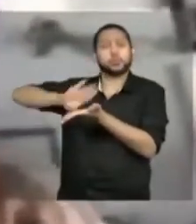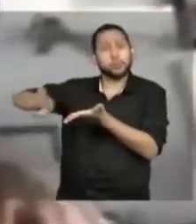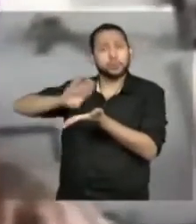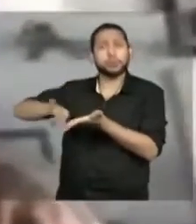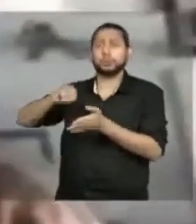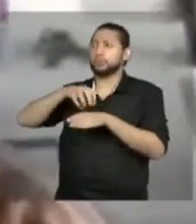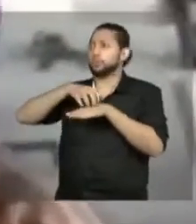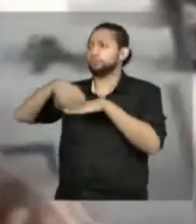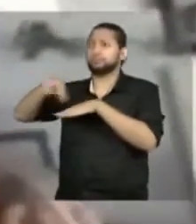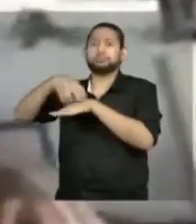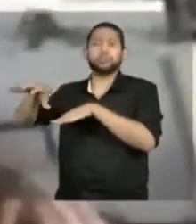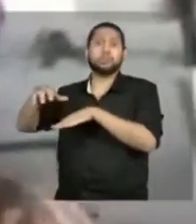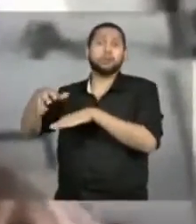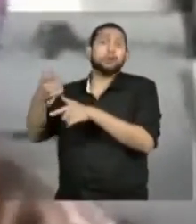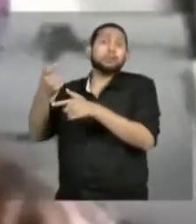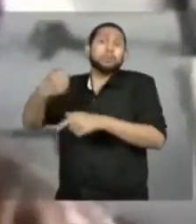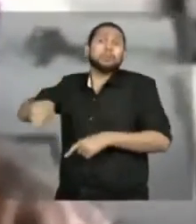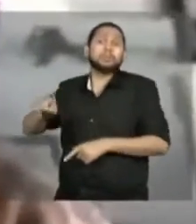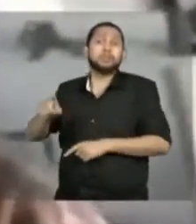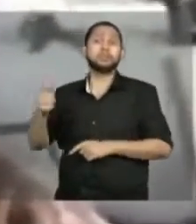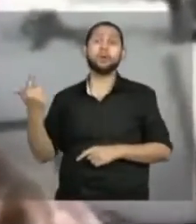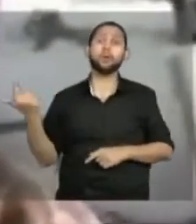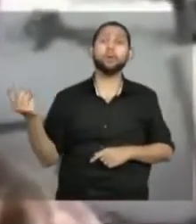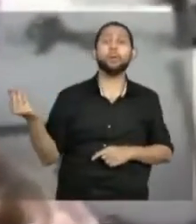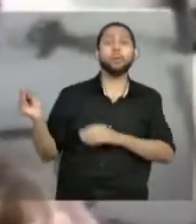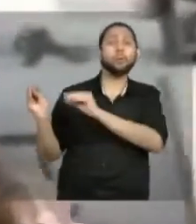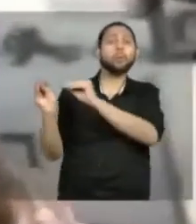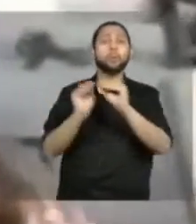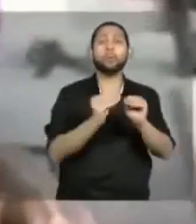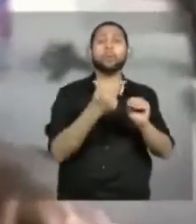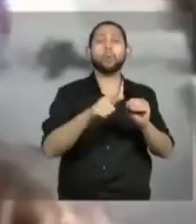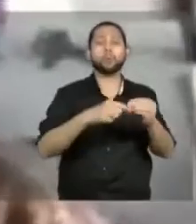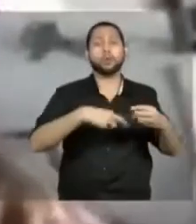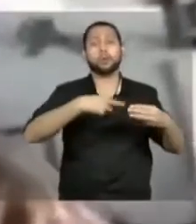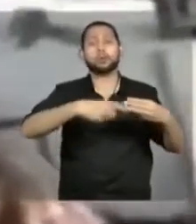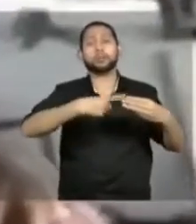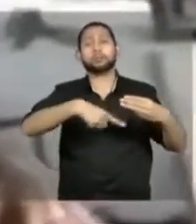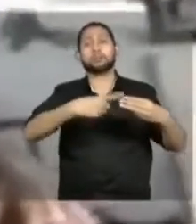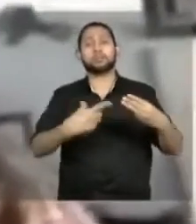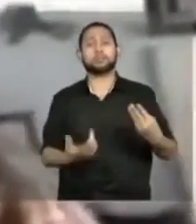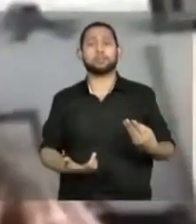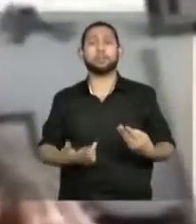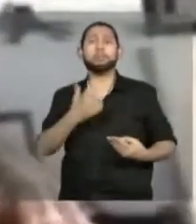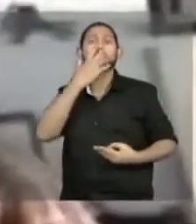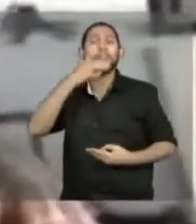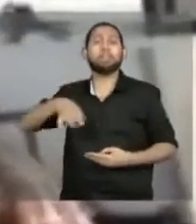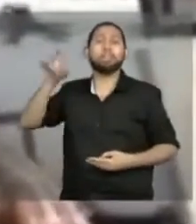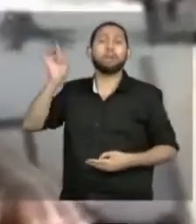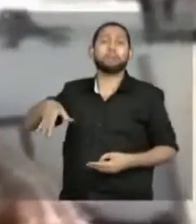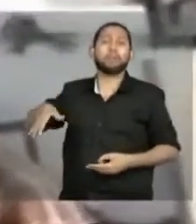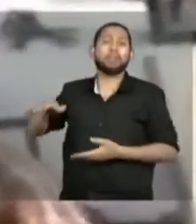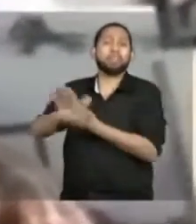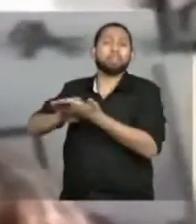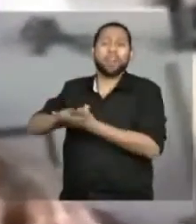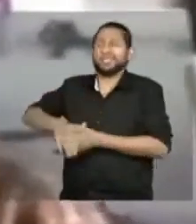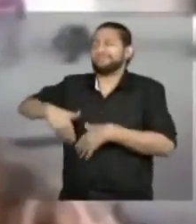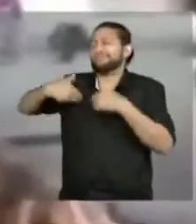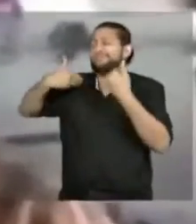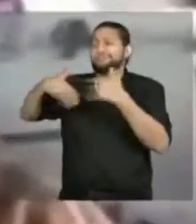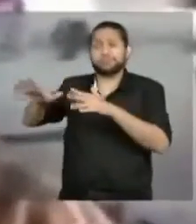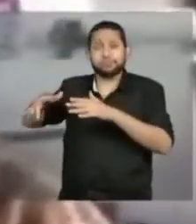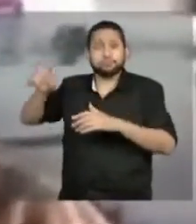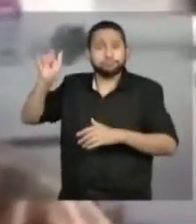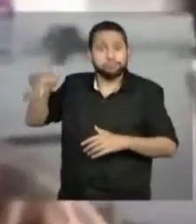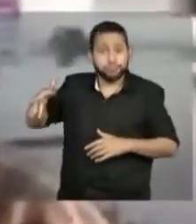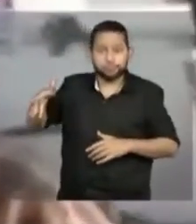algumas coisas, muitas toneladas de resíduos para o aterro, como se fossem lixo, como se não tivessem nenhuma outra serventia. Claro